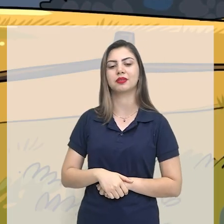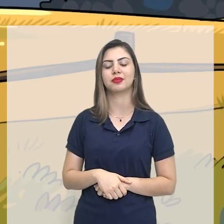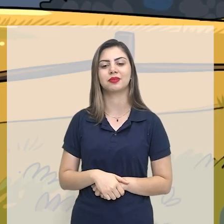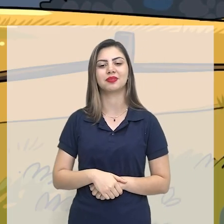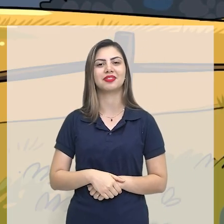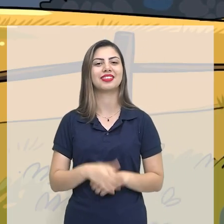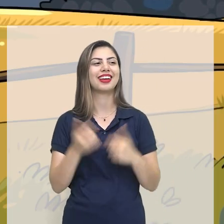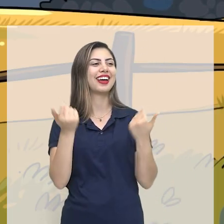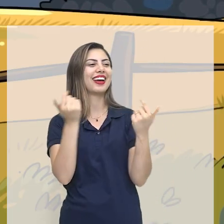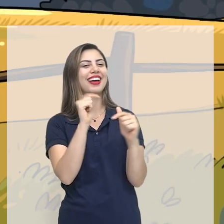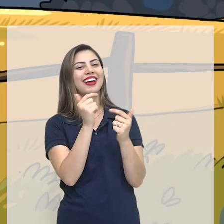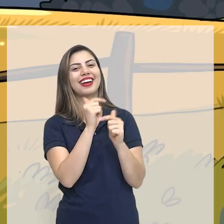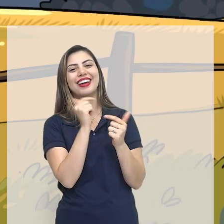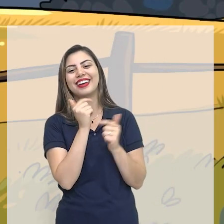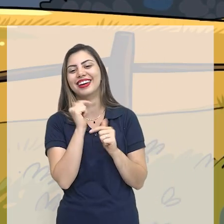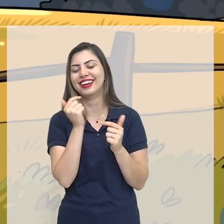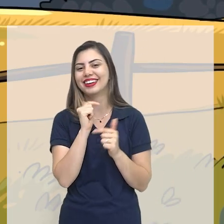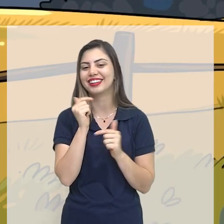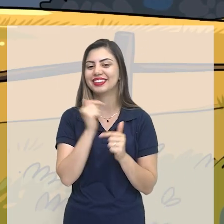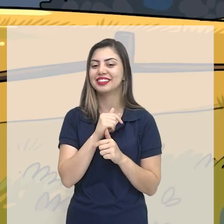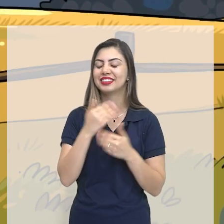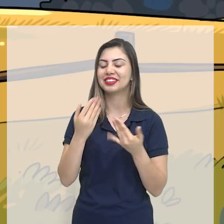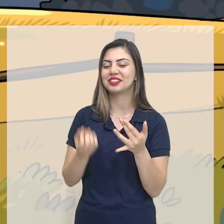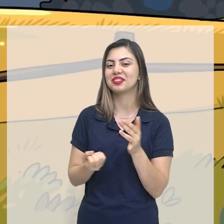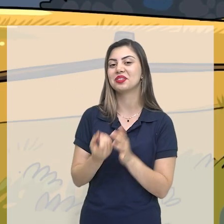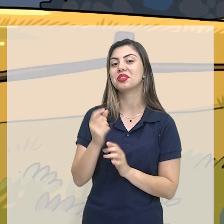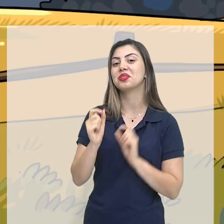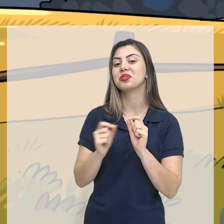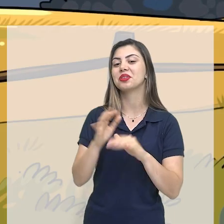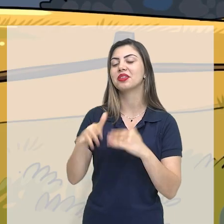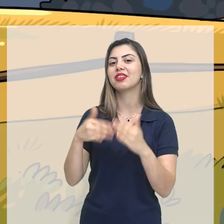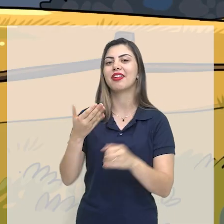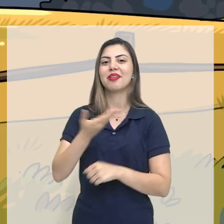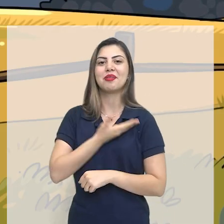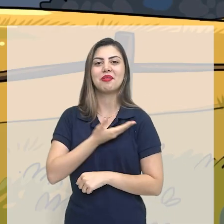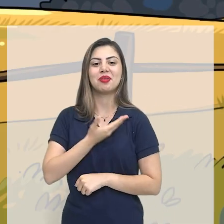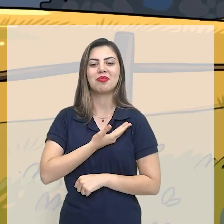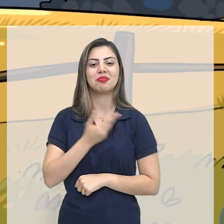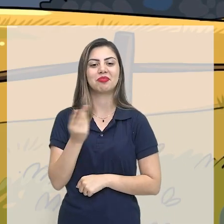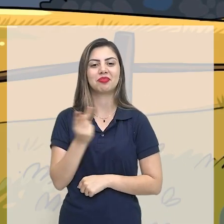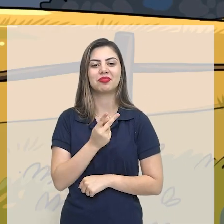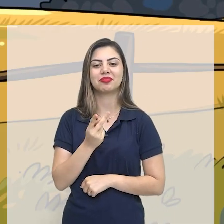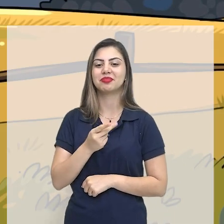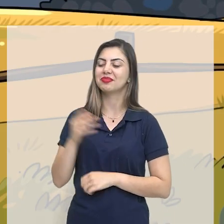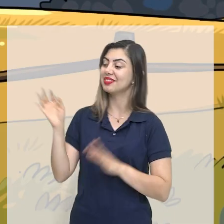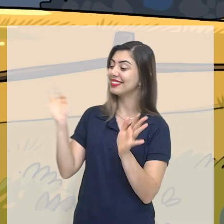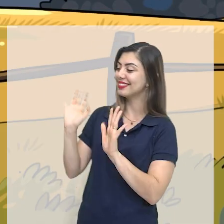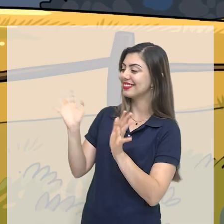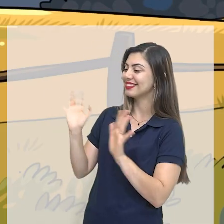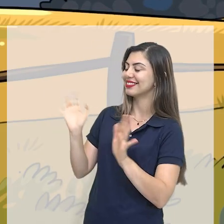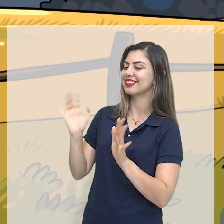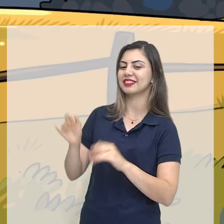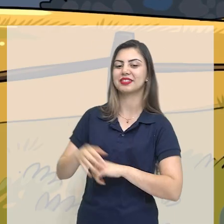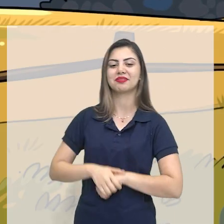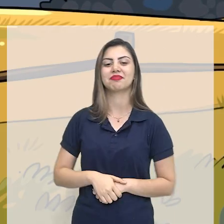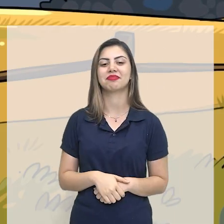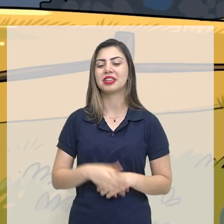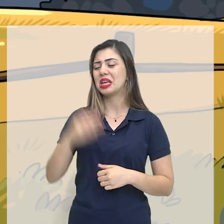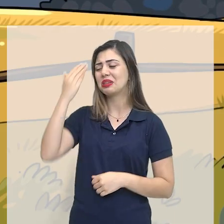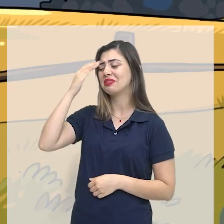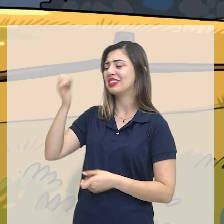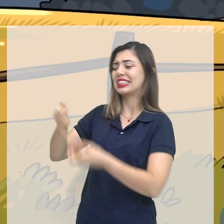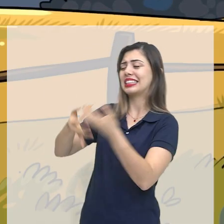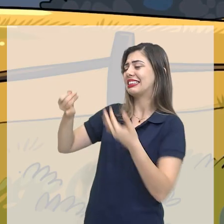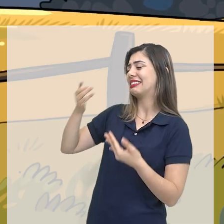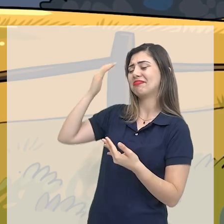entre risadas e conclusões, nasce uma amizade improvável. Até mais pra você. Também não entendi nada